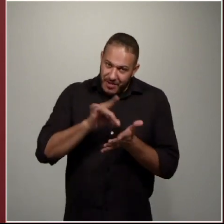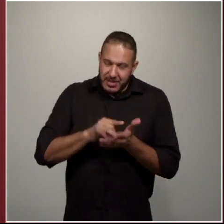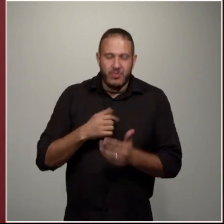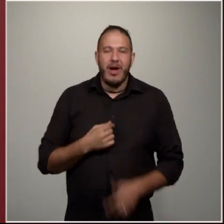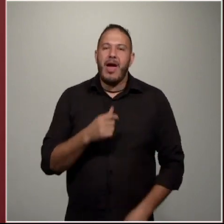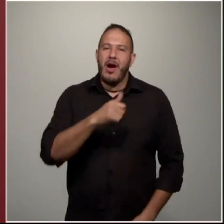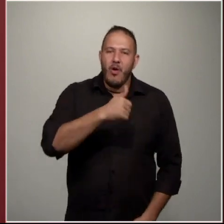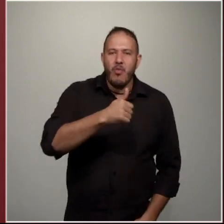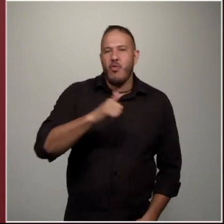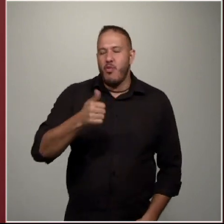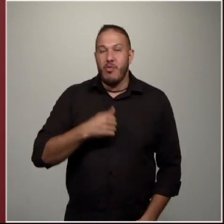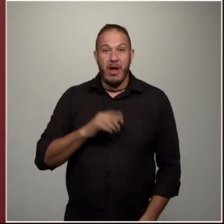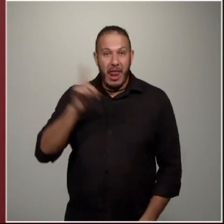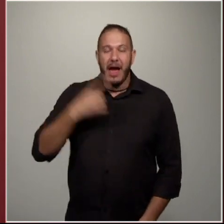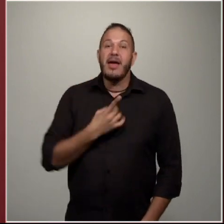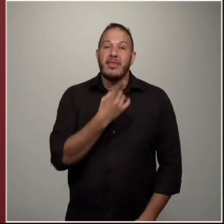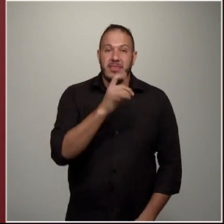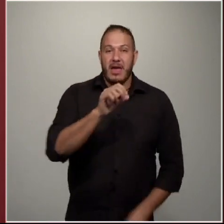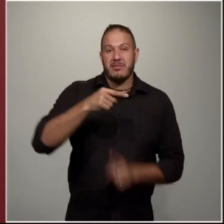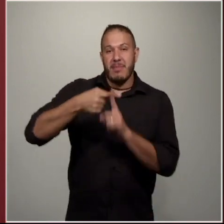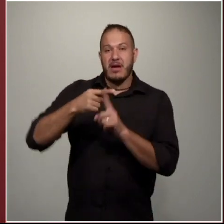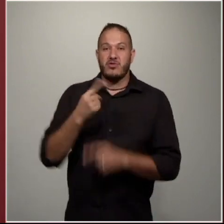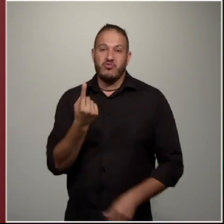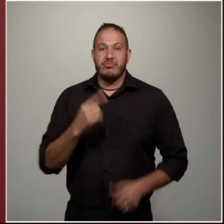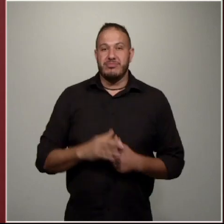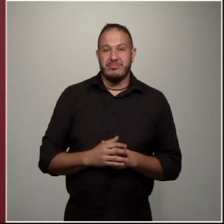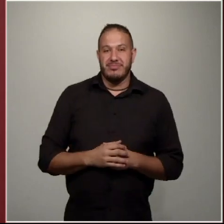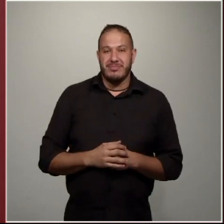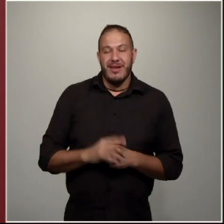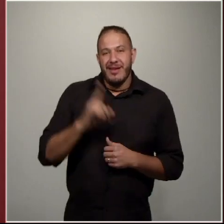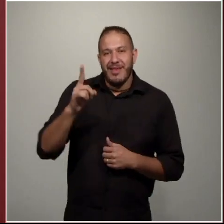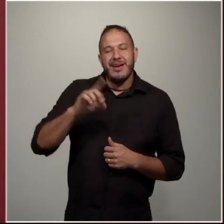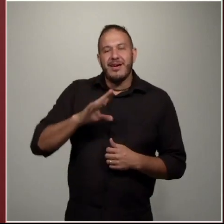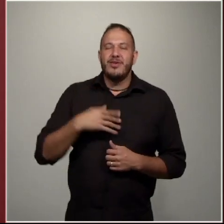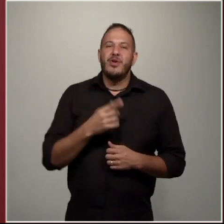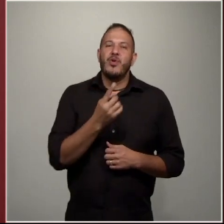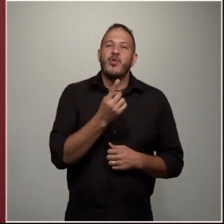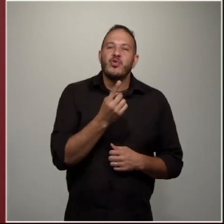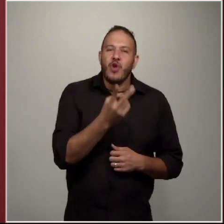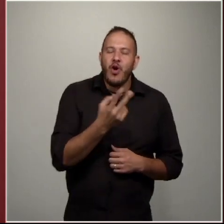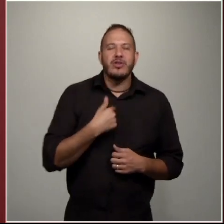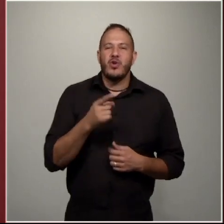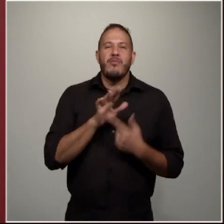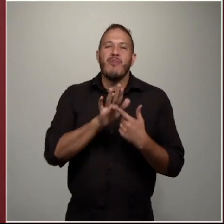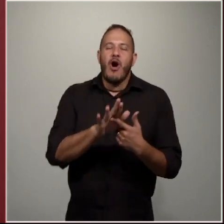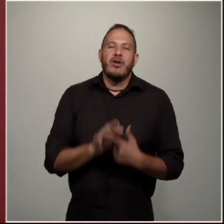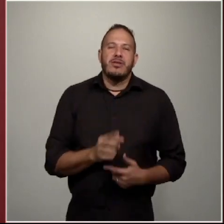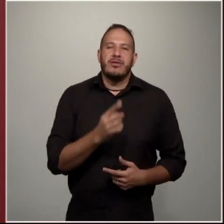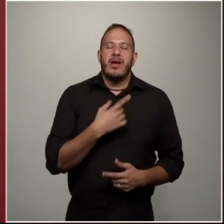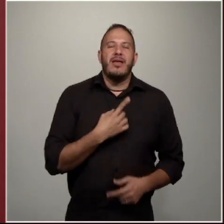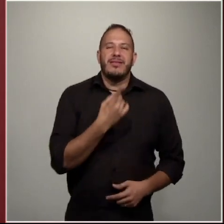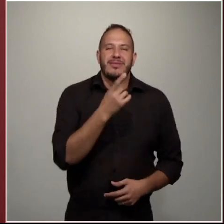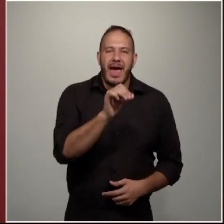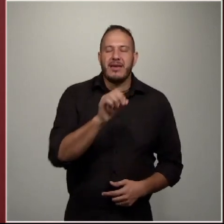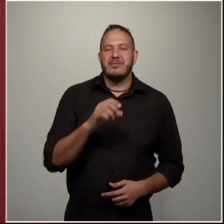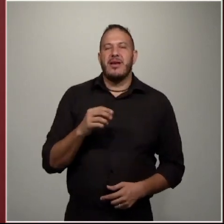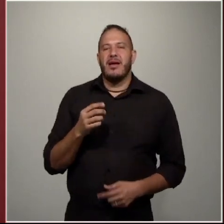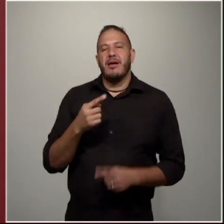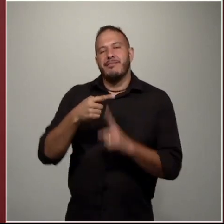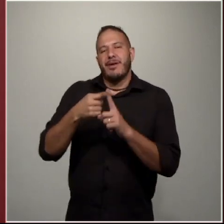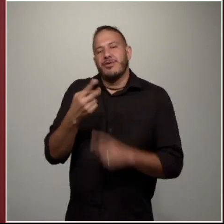é um é 10 mais um e 10 1 eo o 12 não mostra essa estrutura 10 dois